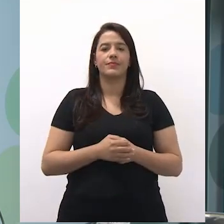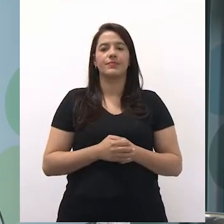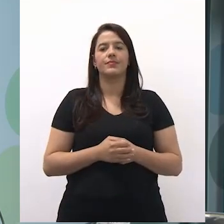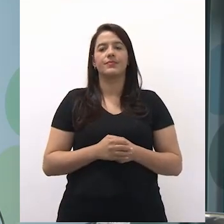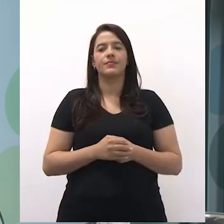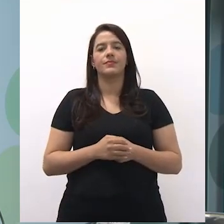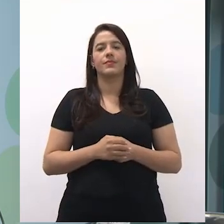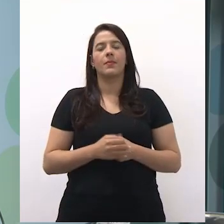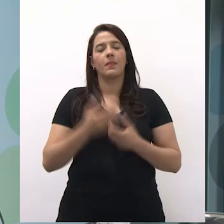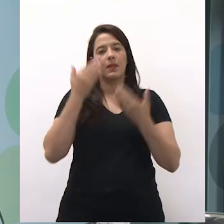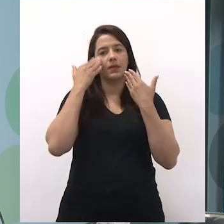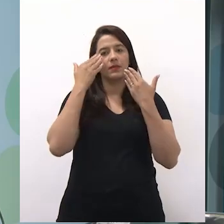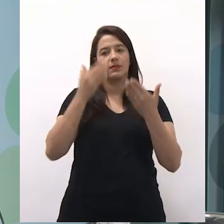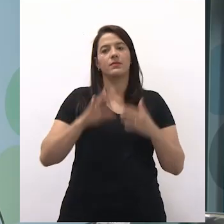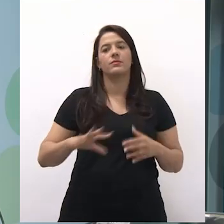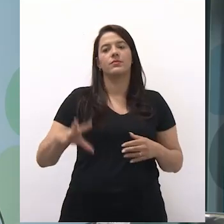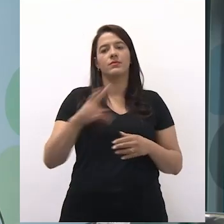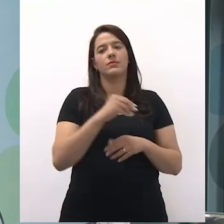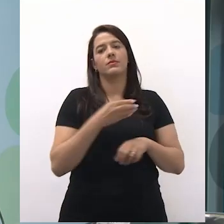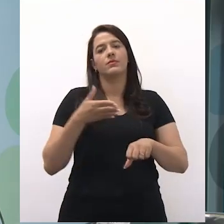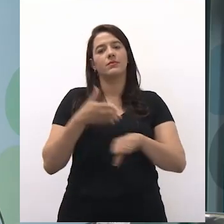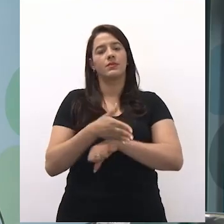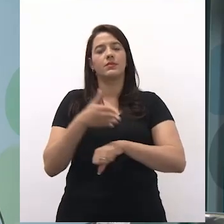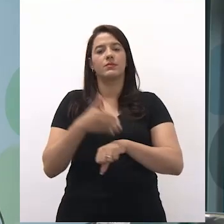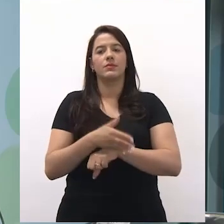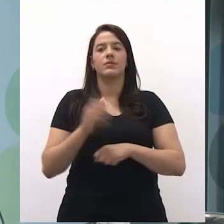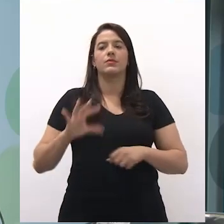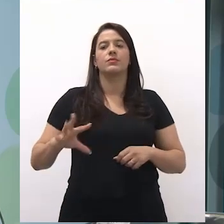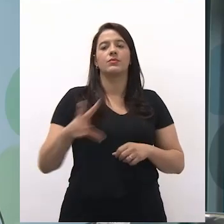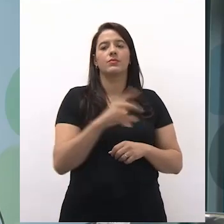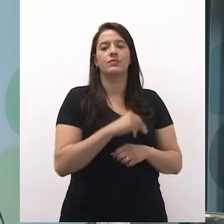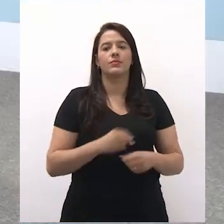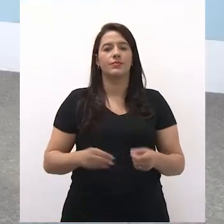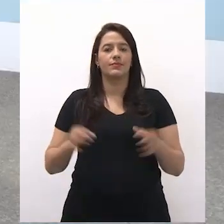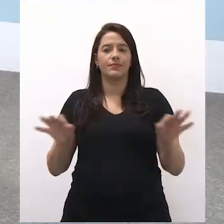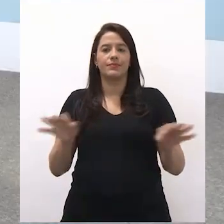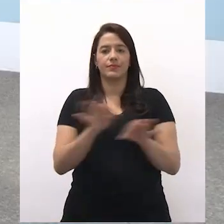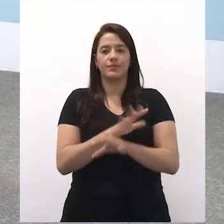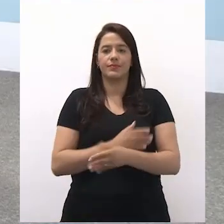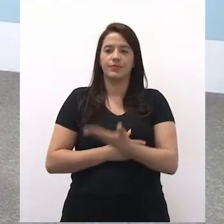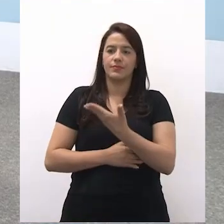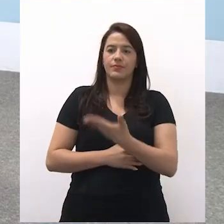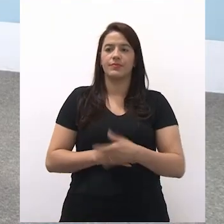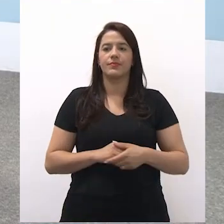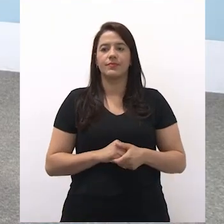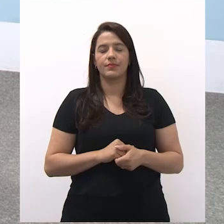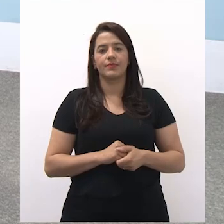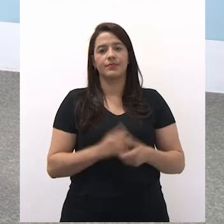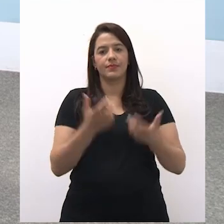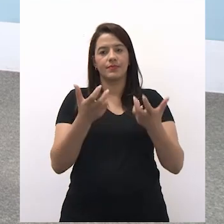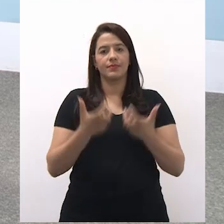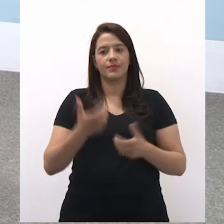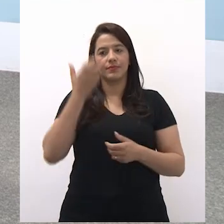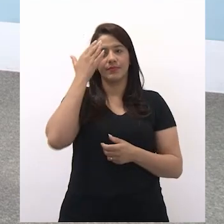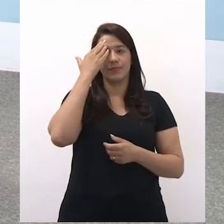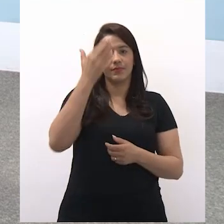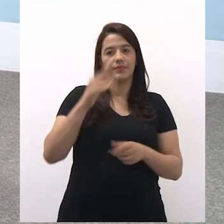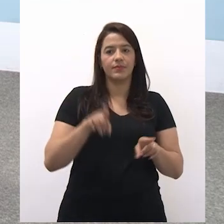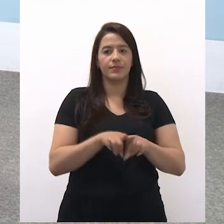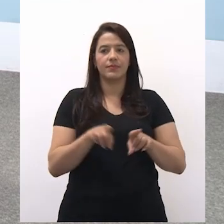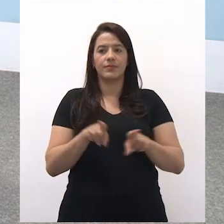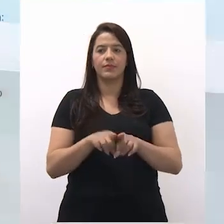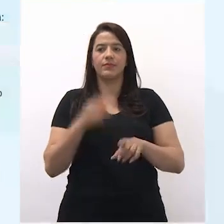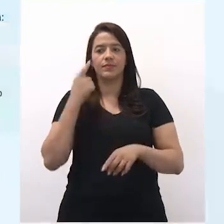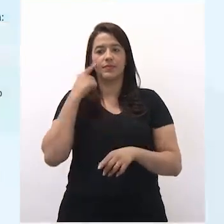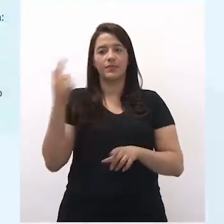e agradecemos aí a participação de todos. E, Tatiane? Queria agradecer, nós temos as nossas referências